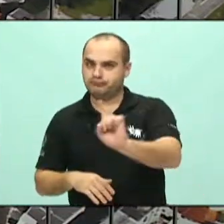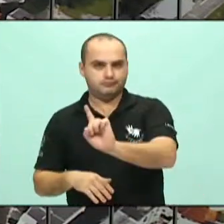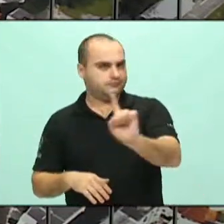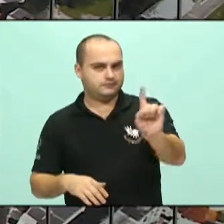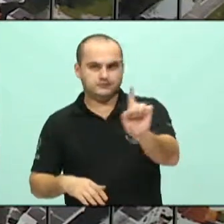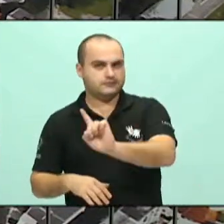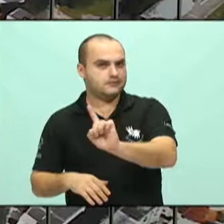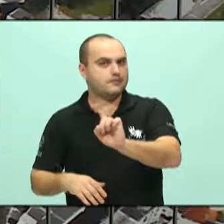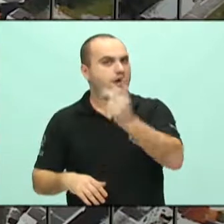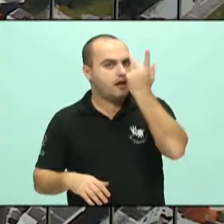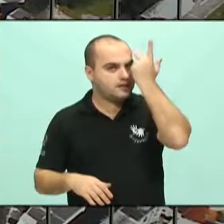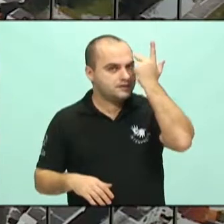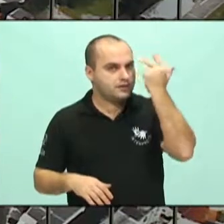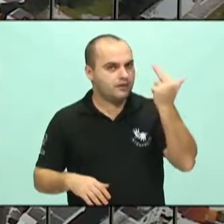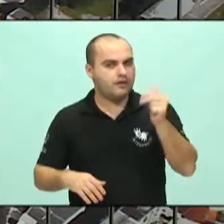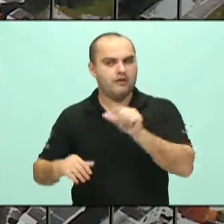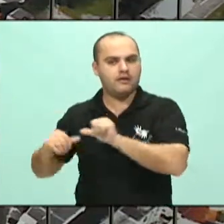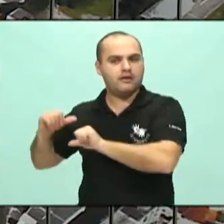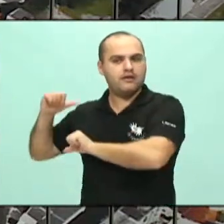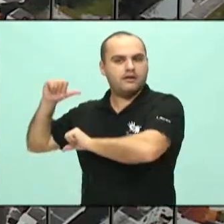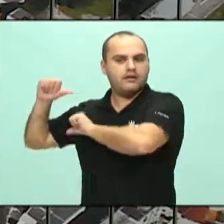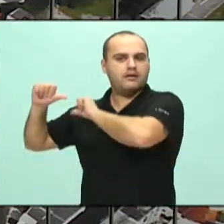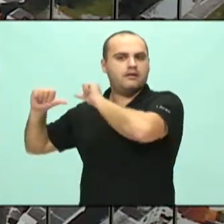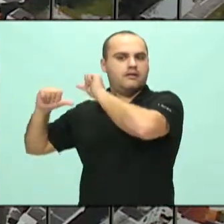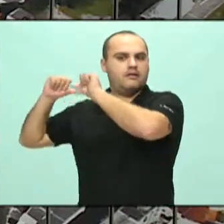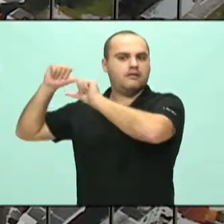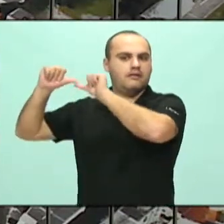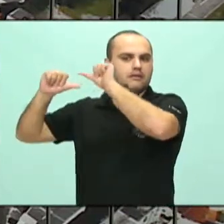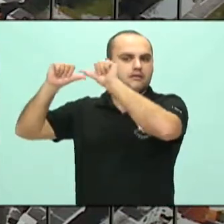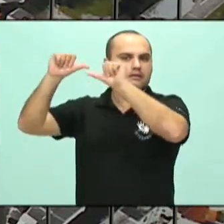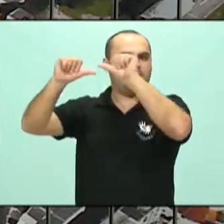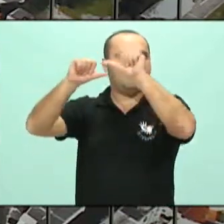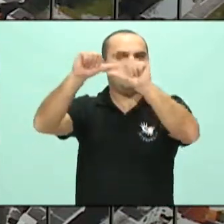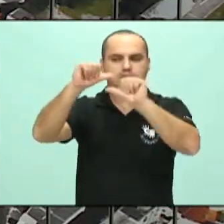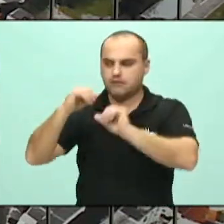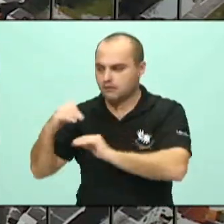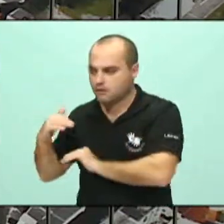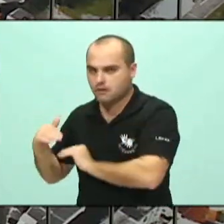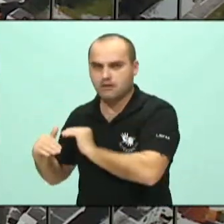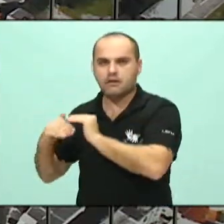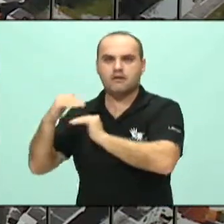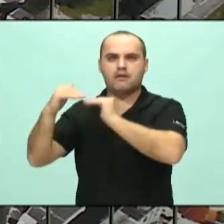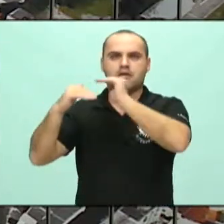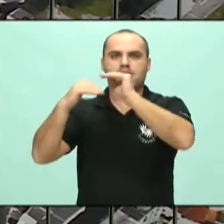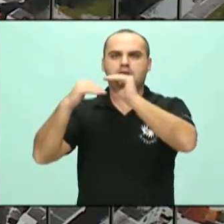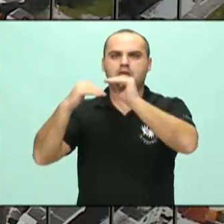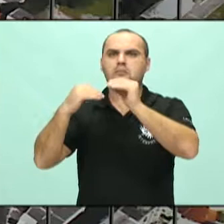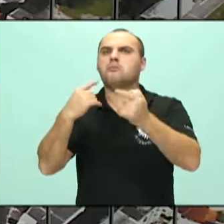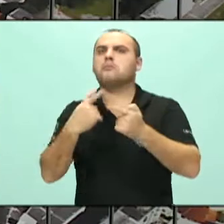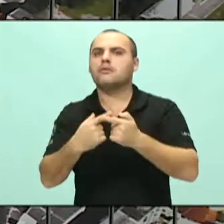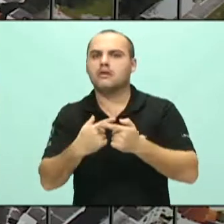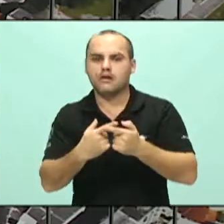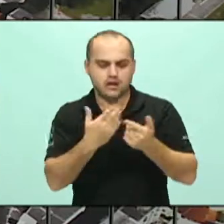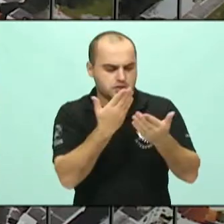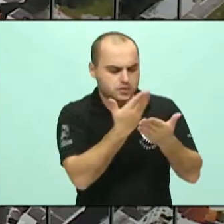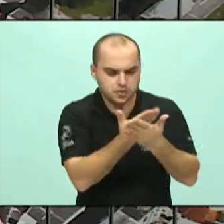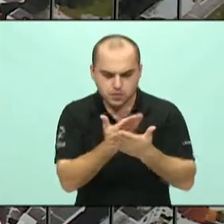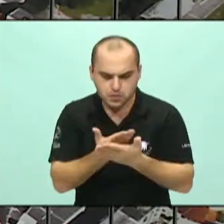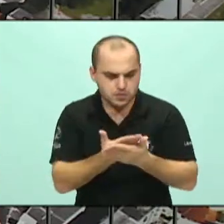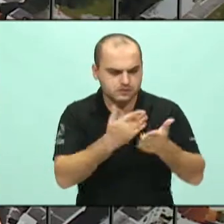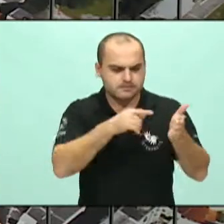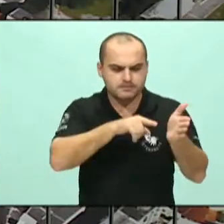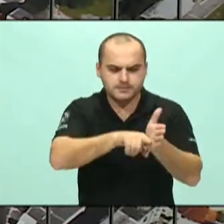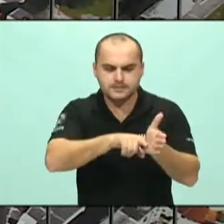muito dinâmica. A história é algo que se renova pelo estudo e pela pesquisa. Aí alguém pode pensar,